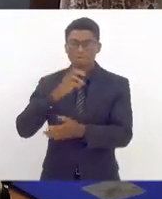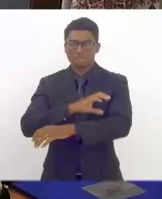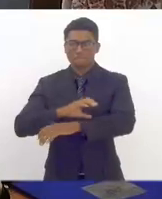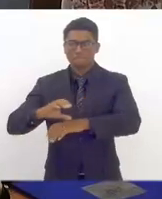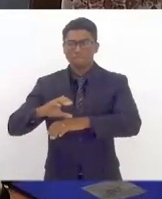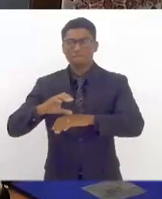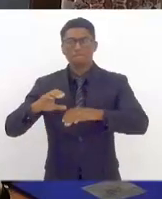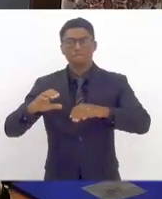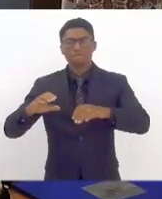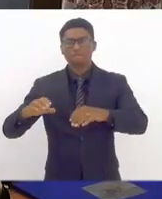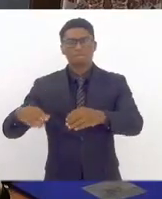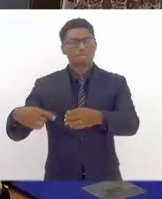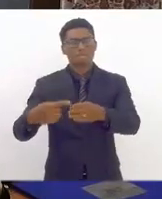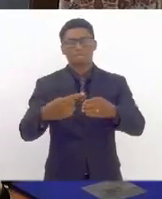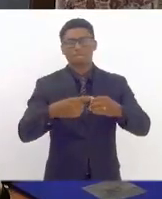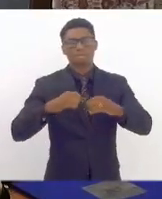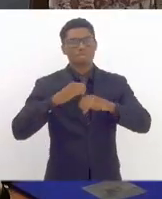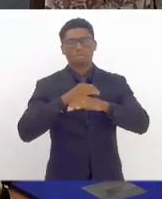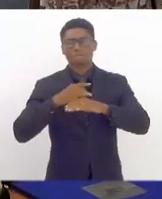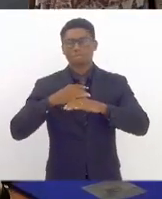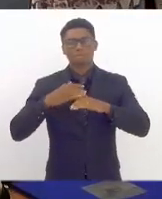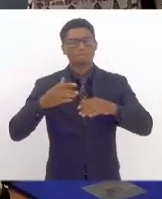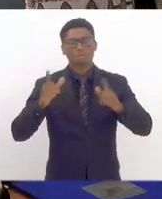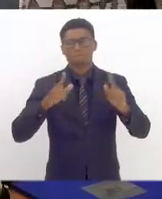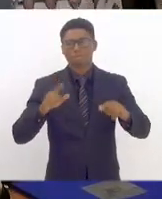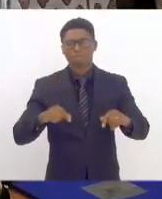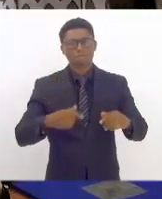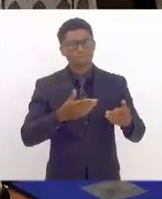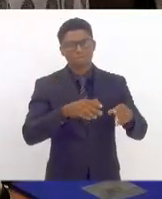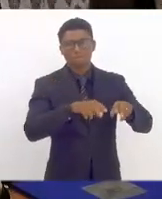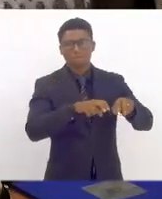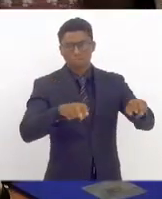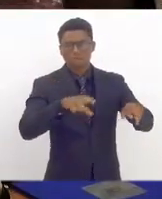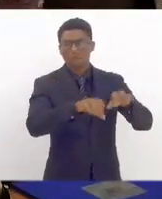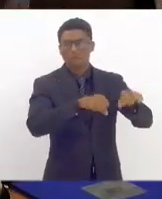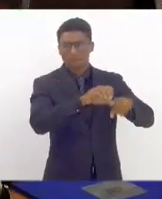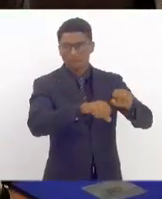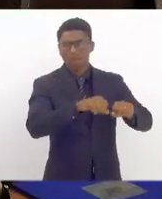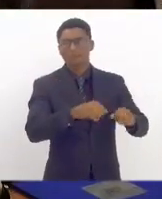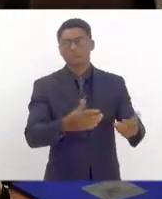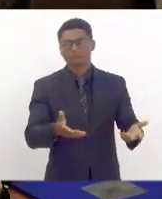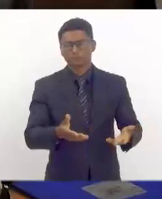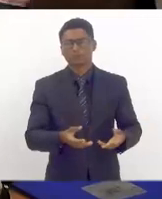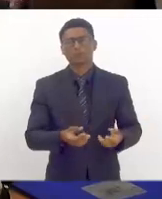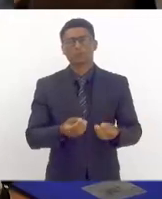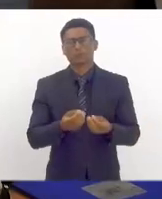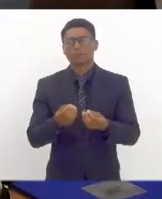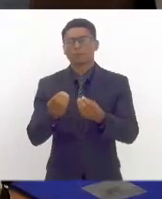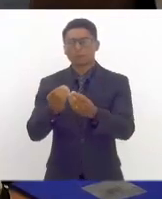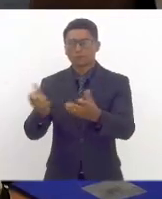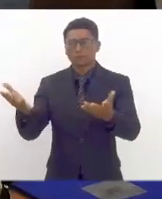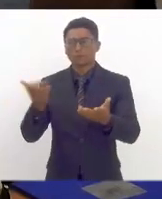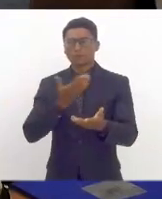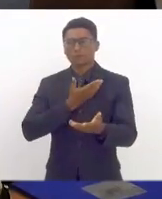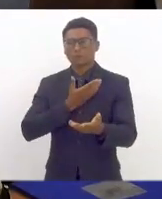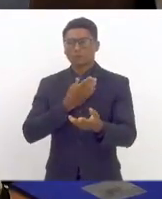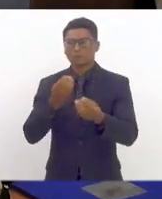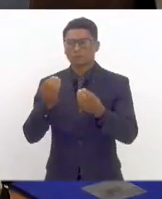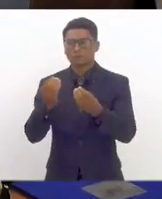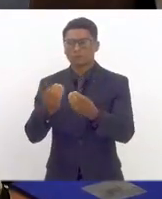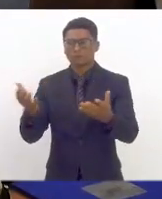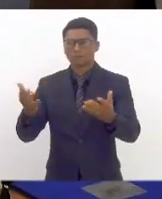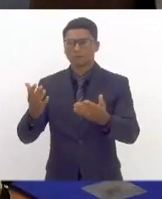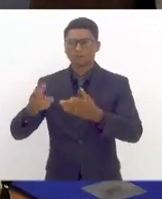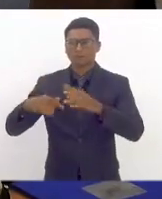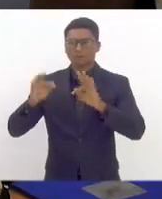de cartilha de políticas passa nessa mesa aqui viu dividir com um amigo que não veio tá no final